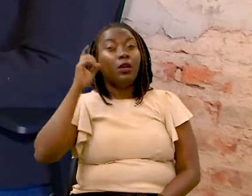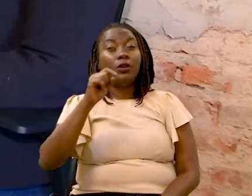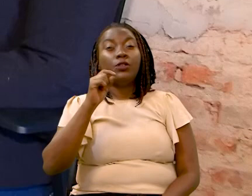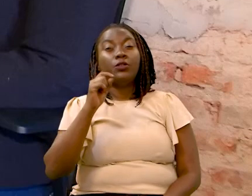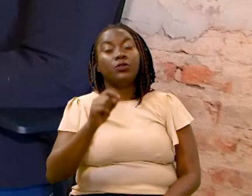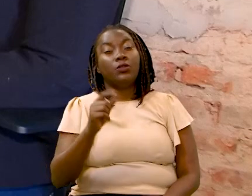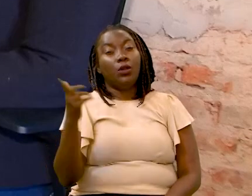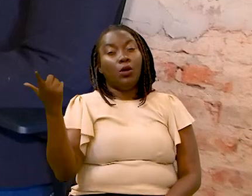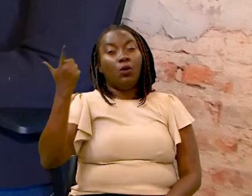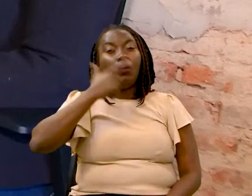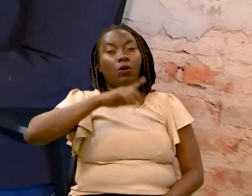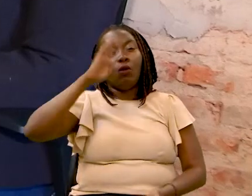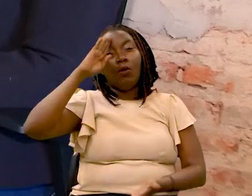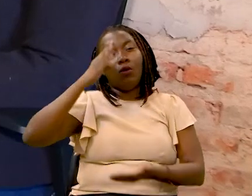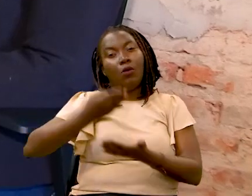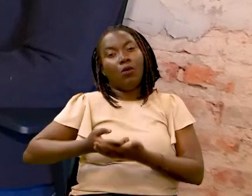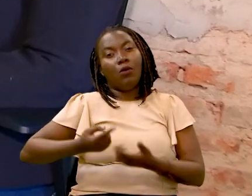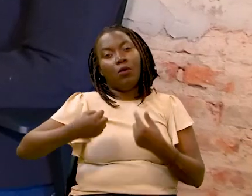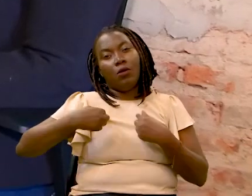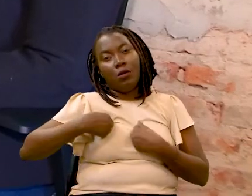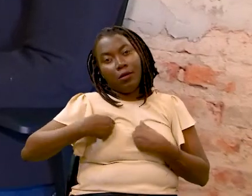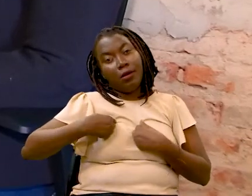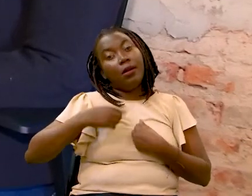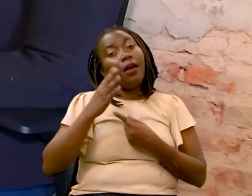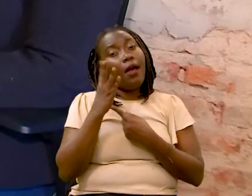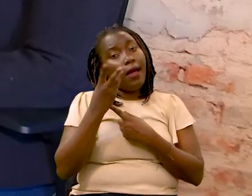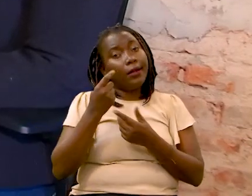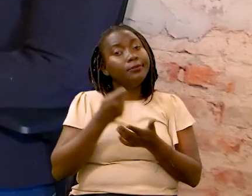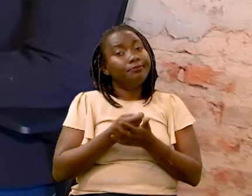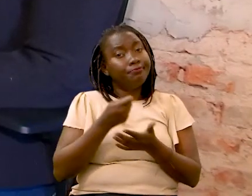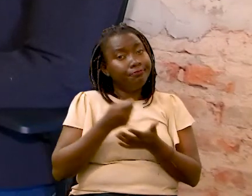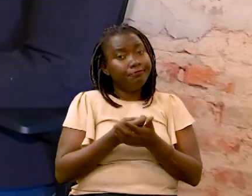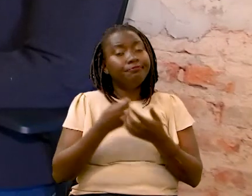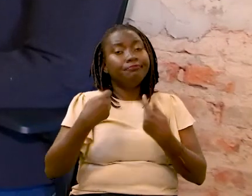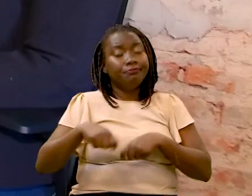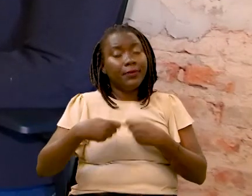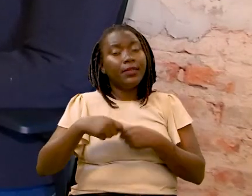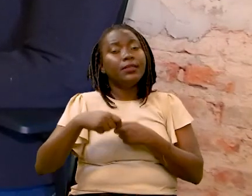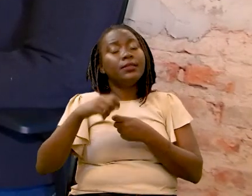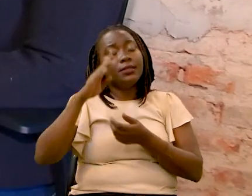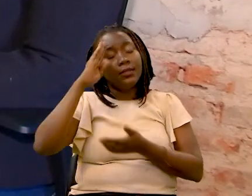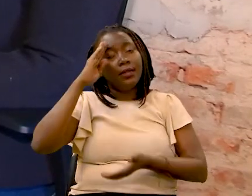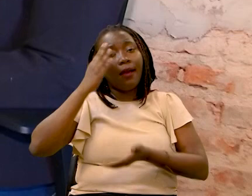Eu acho que conquistar a credibilidade, porque a arte precisa de credibilidade